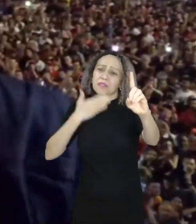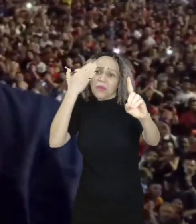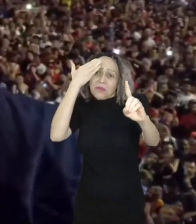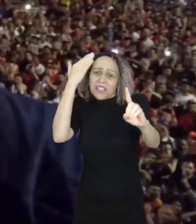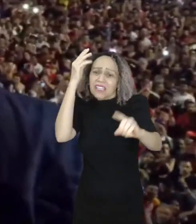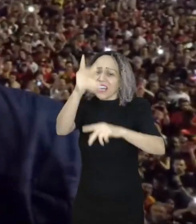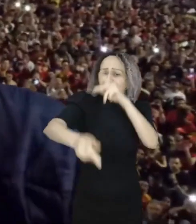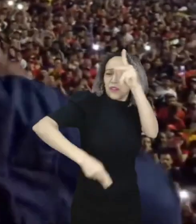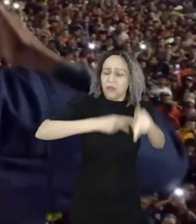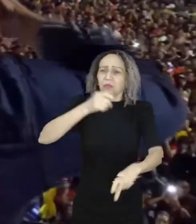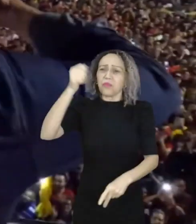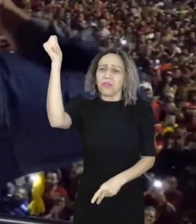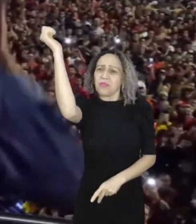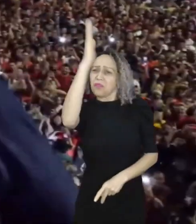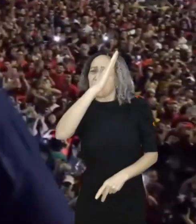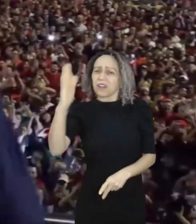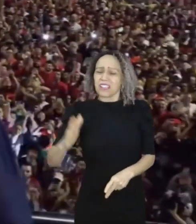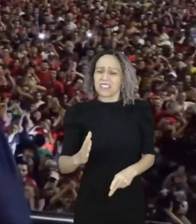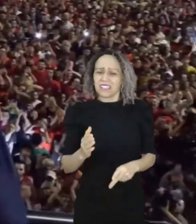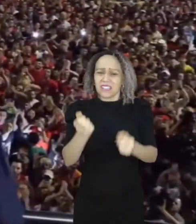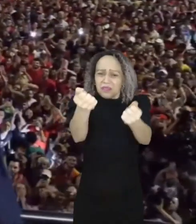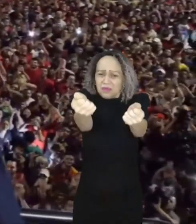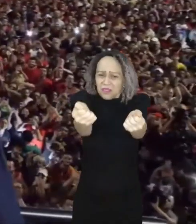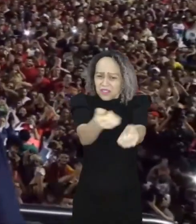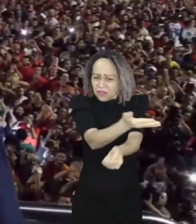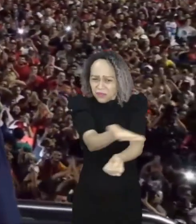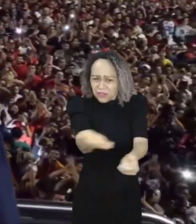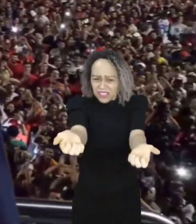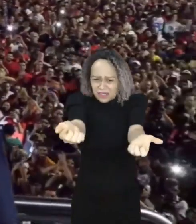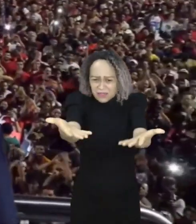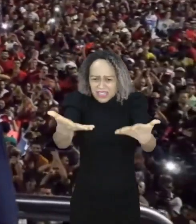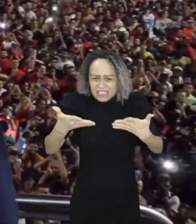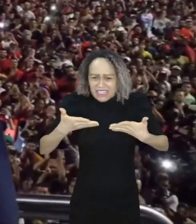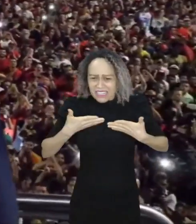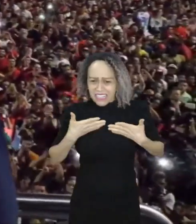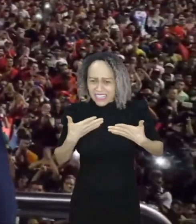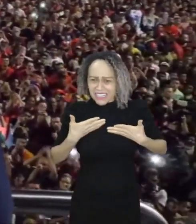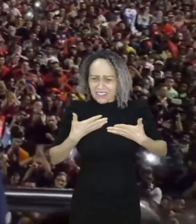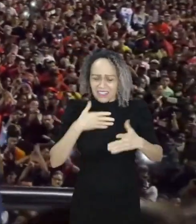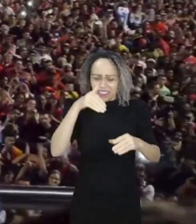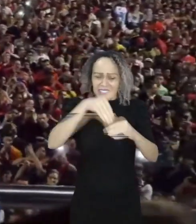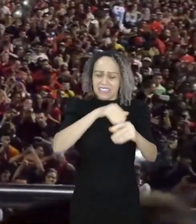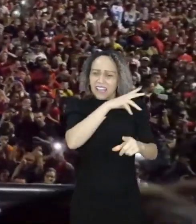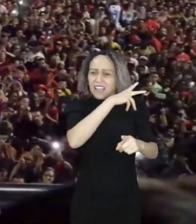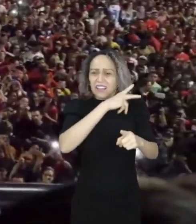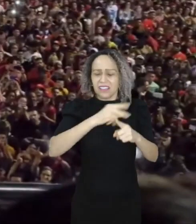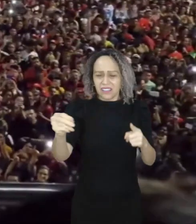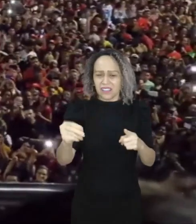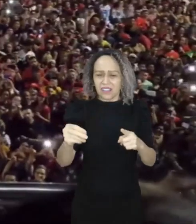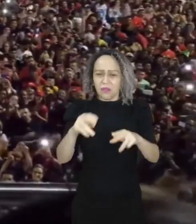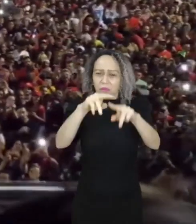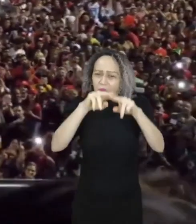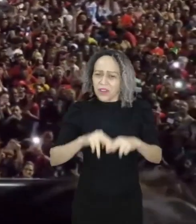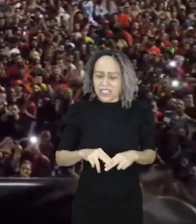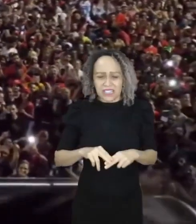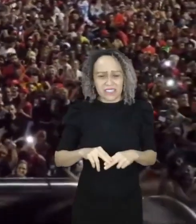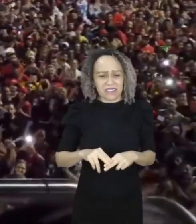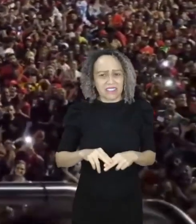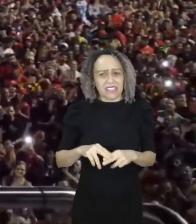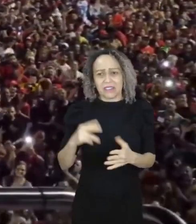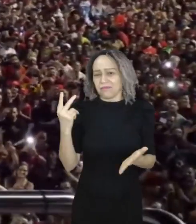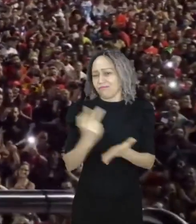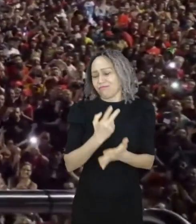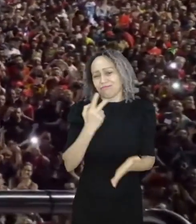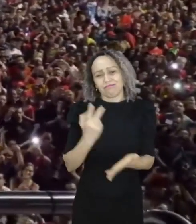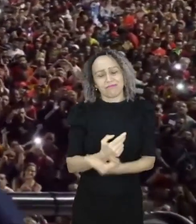pela glória que vocês me deram de vencer essas eleições. E por isso eu não posso faltar,